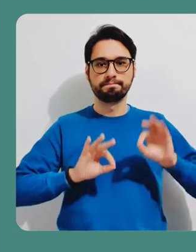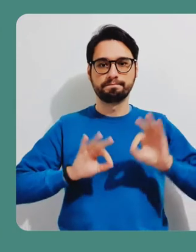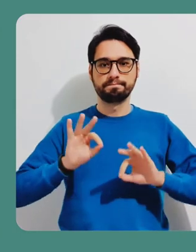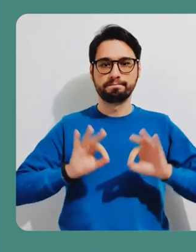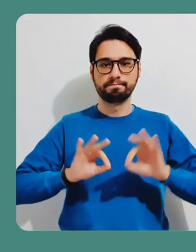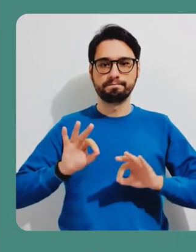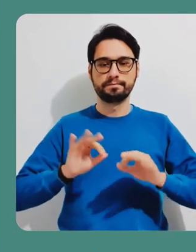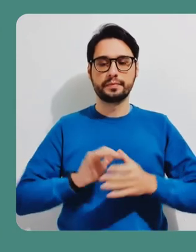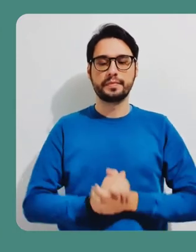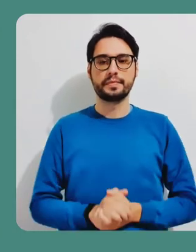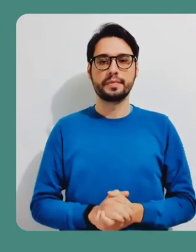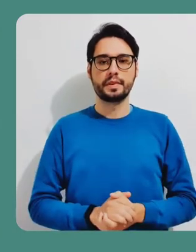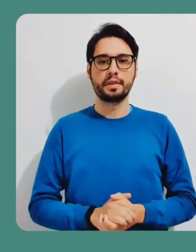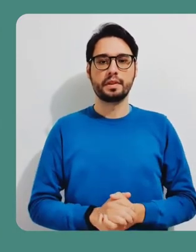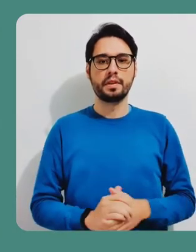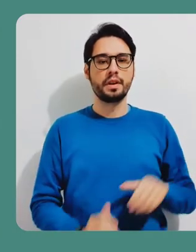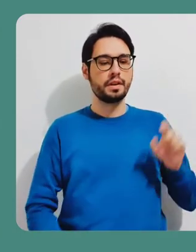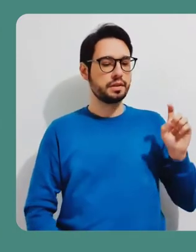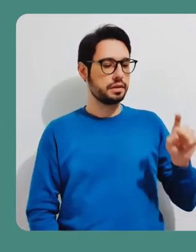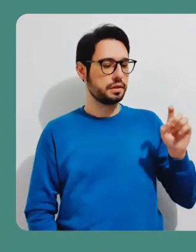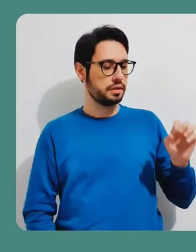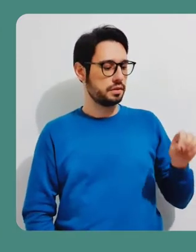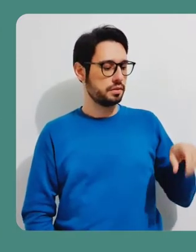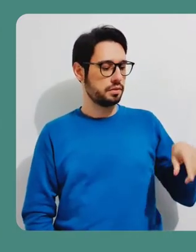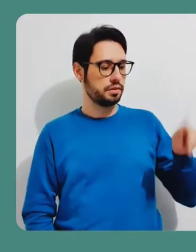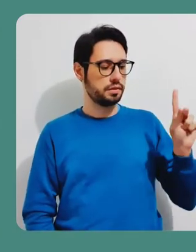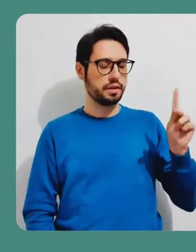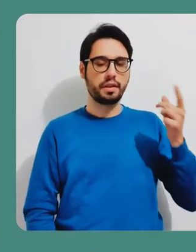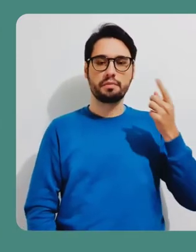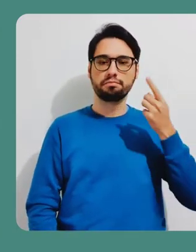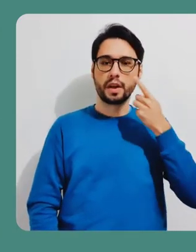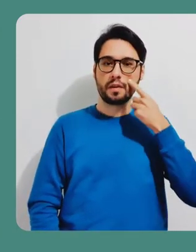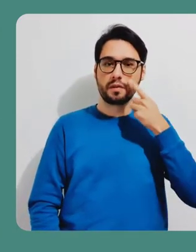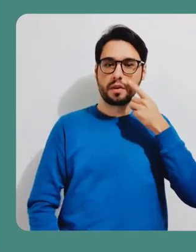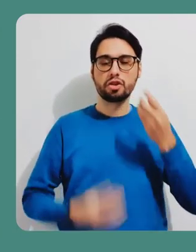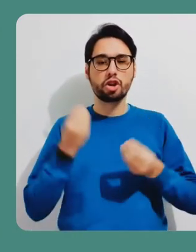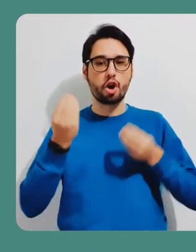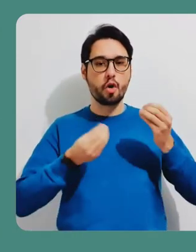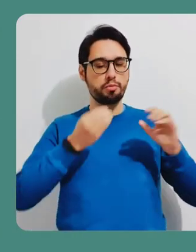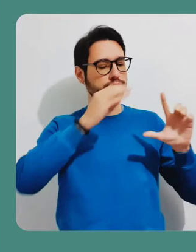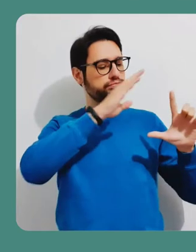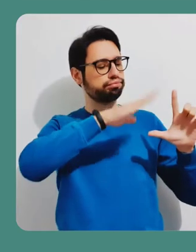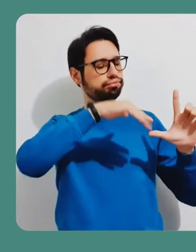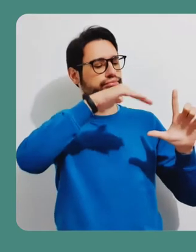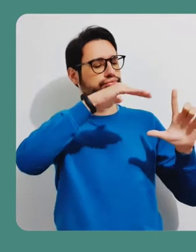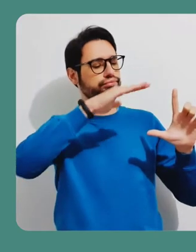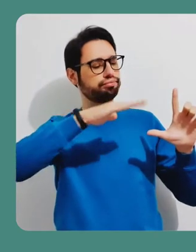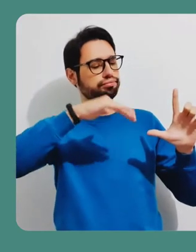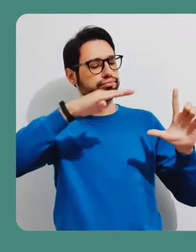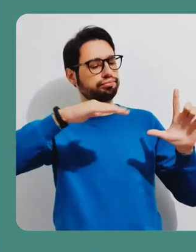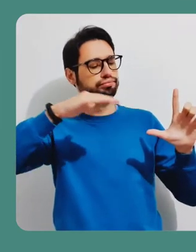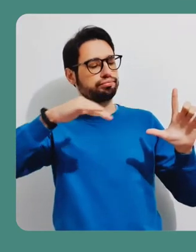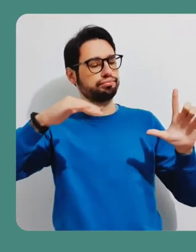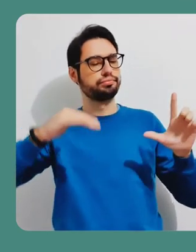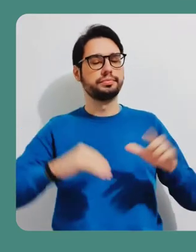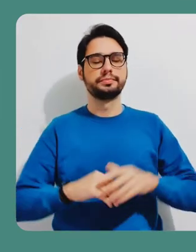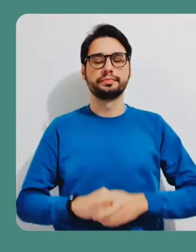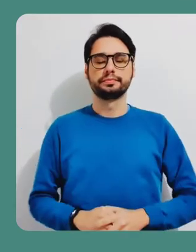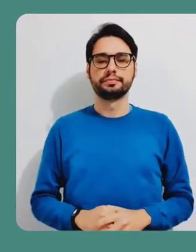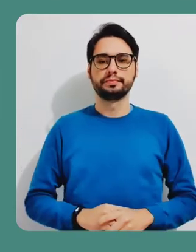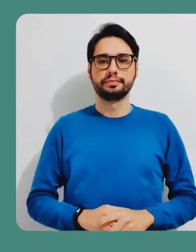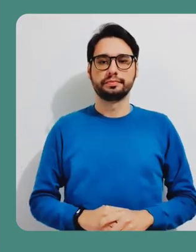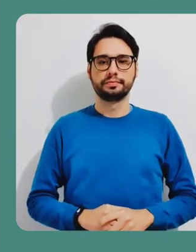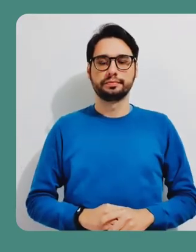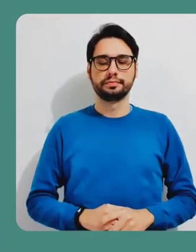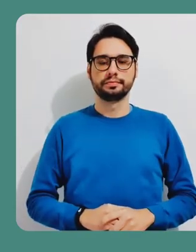decibel o e-mail aproximadamente e clicar em ok observe agora como